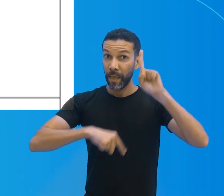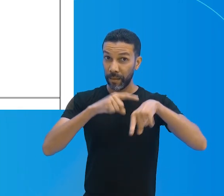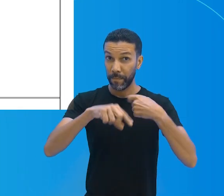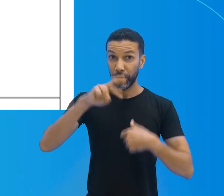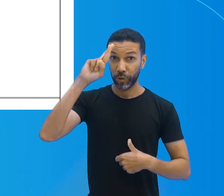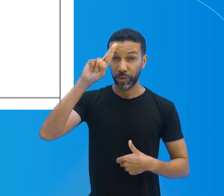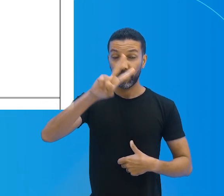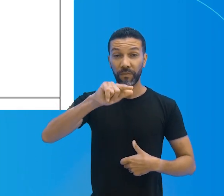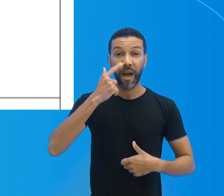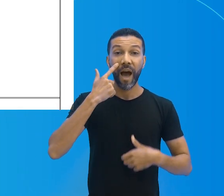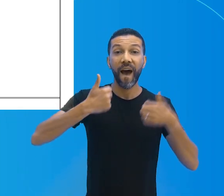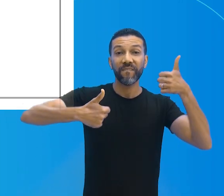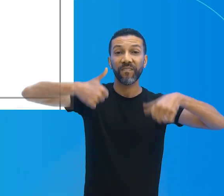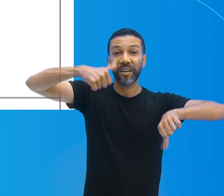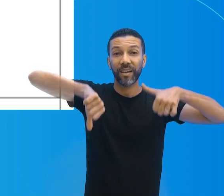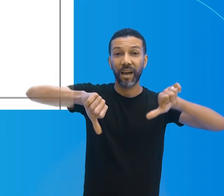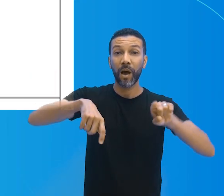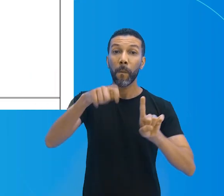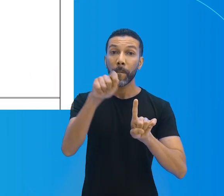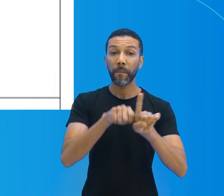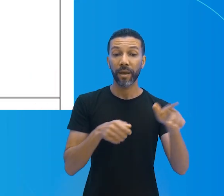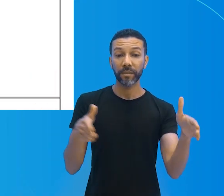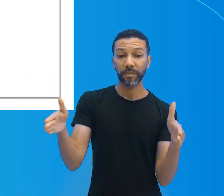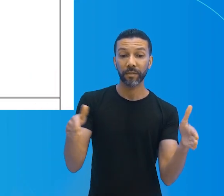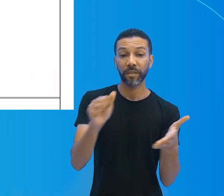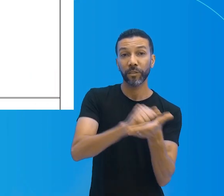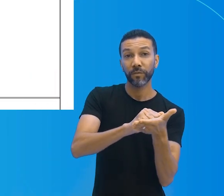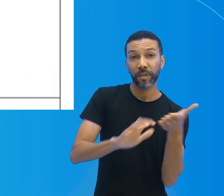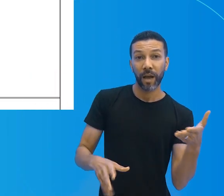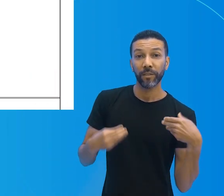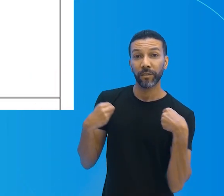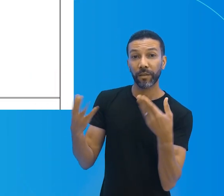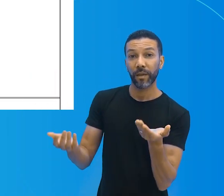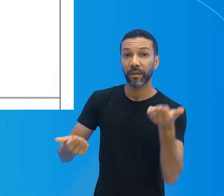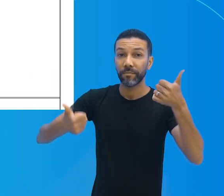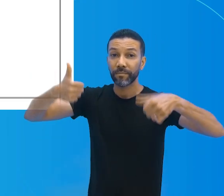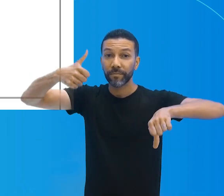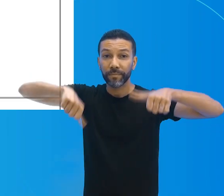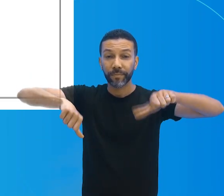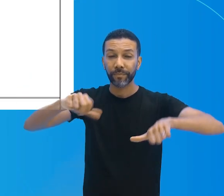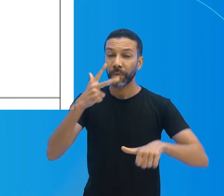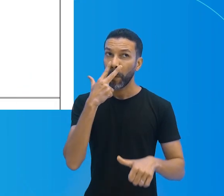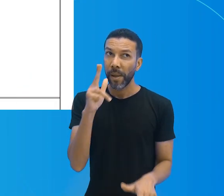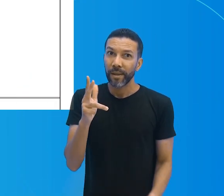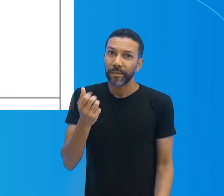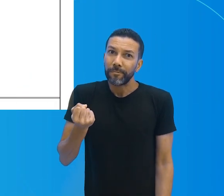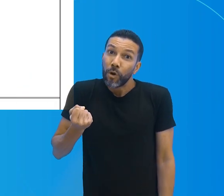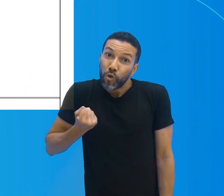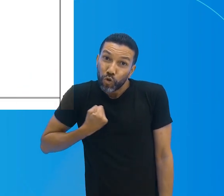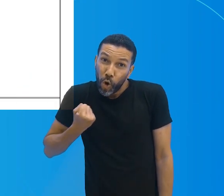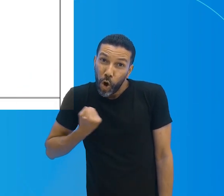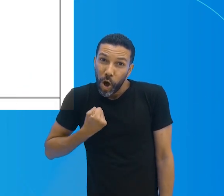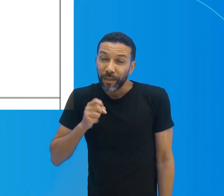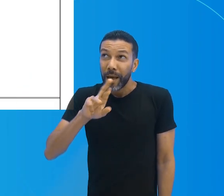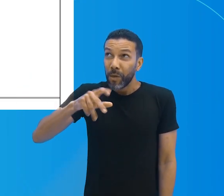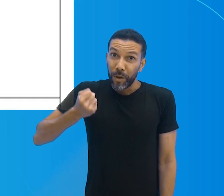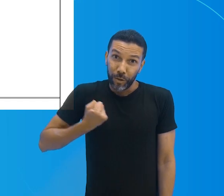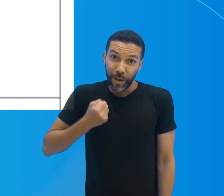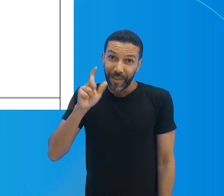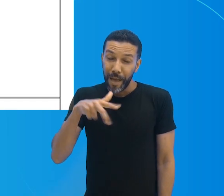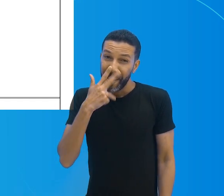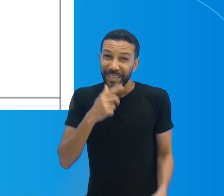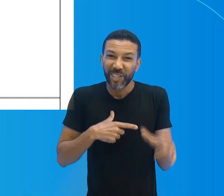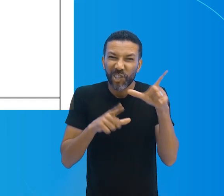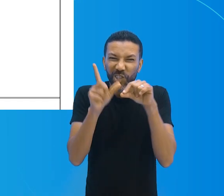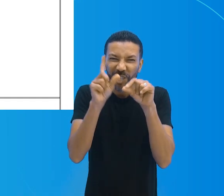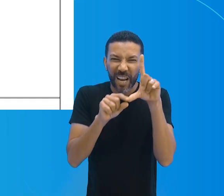vai avaliar essas entregas desse servidor ao longo desse mês, certo? Essa nota, na verdade,